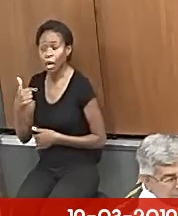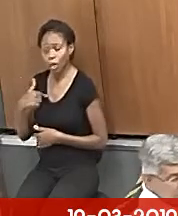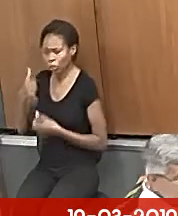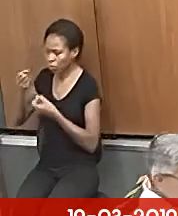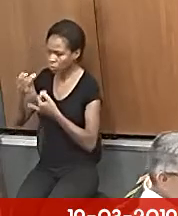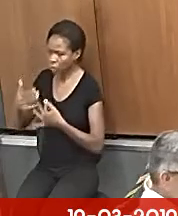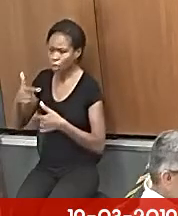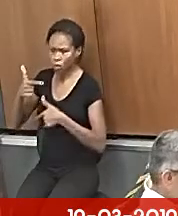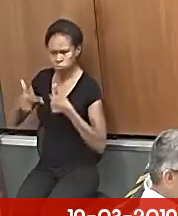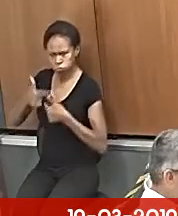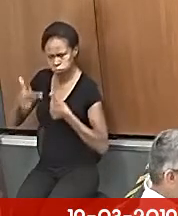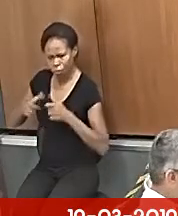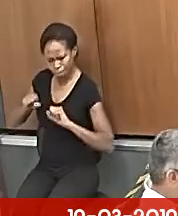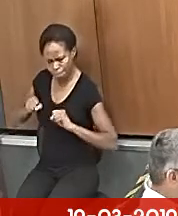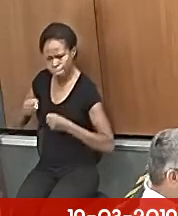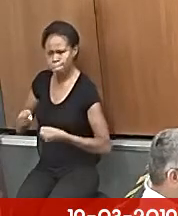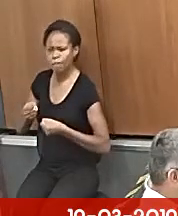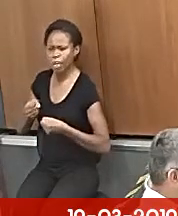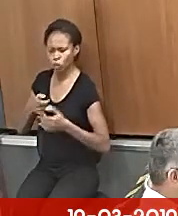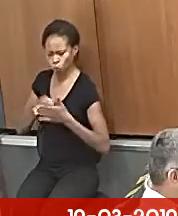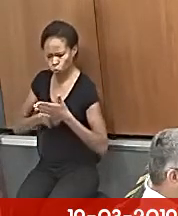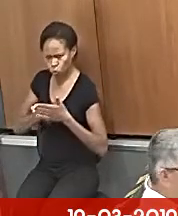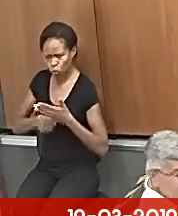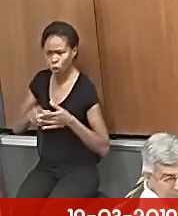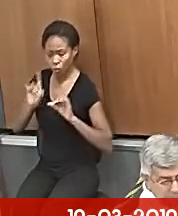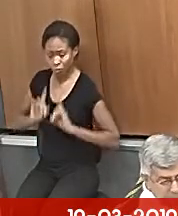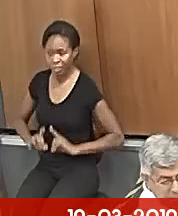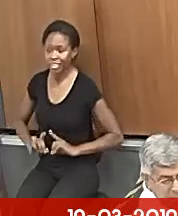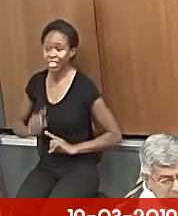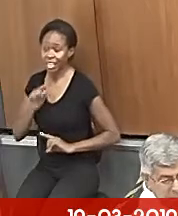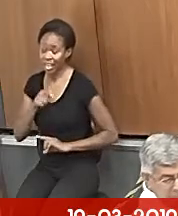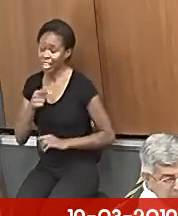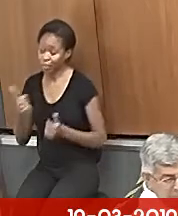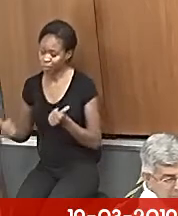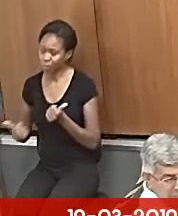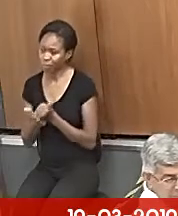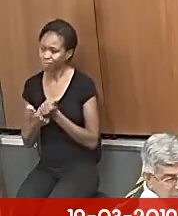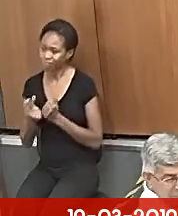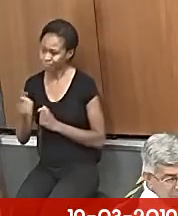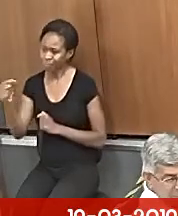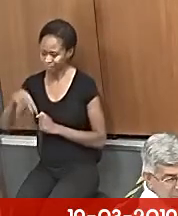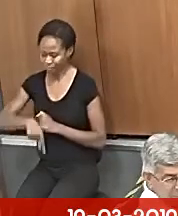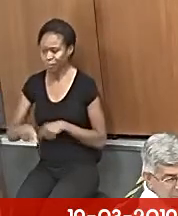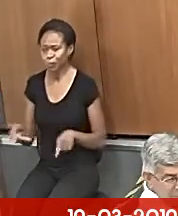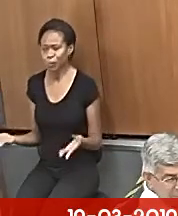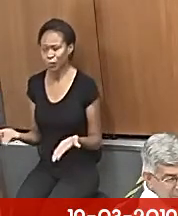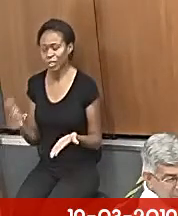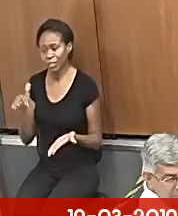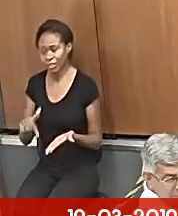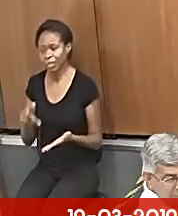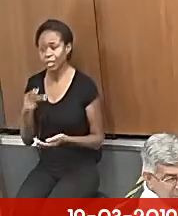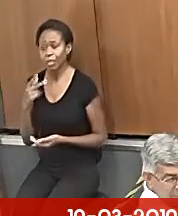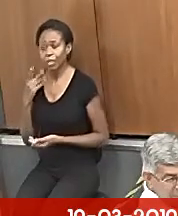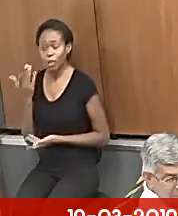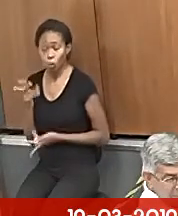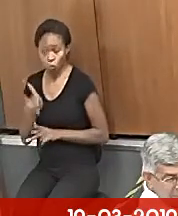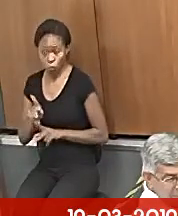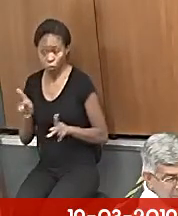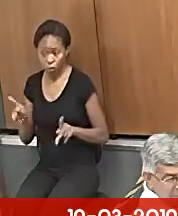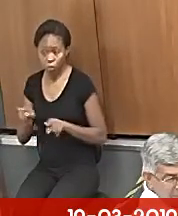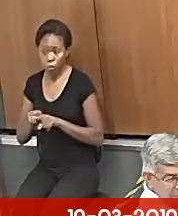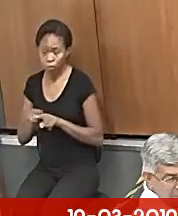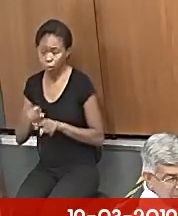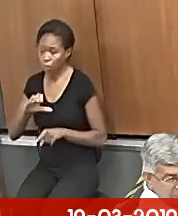causa e pode contar com o meu apoio hoje está aqui na comissão conosco né o deputado cleiton o professor também então assim